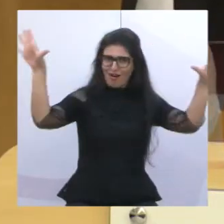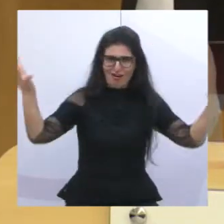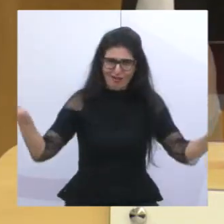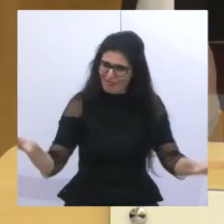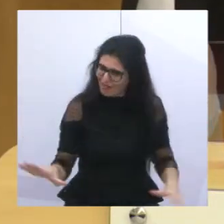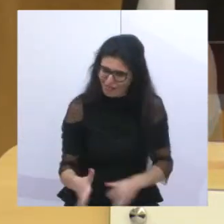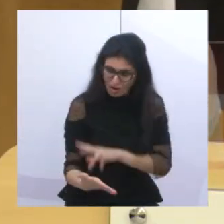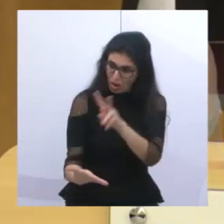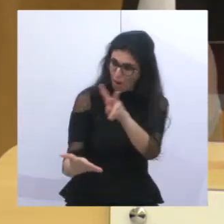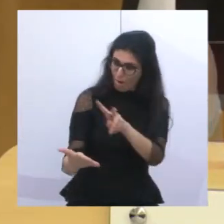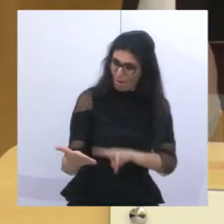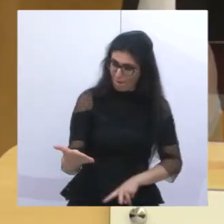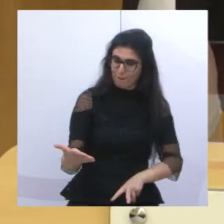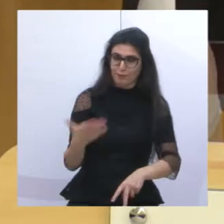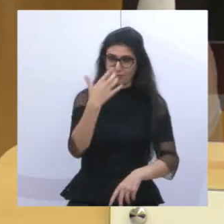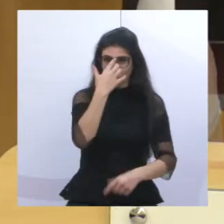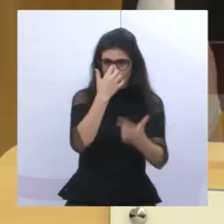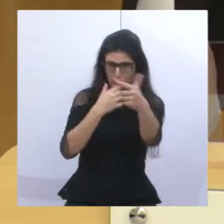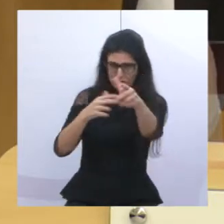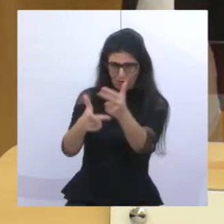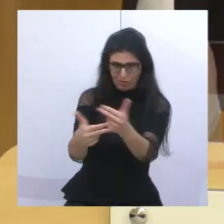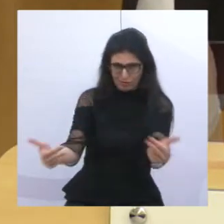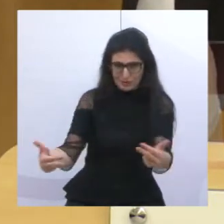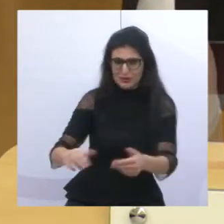a respeito do quê?